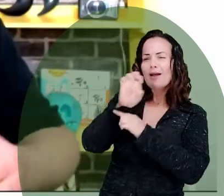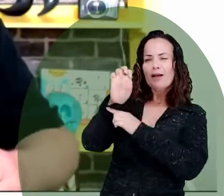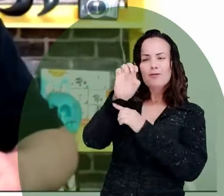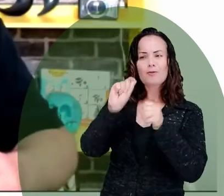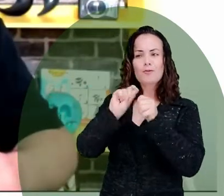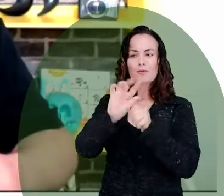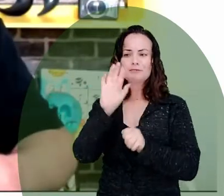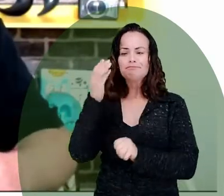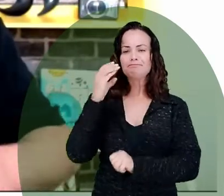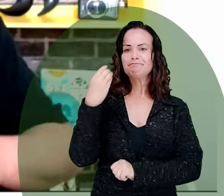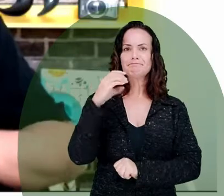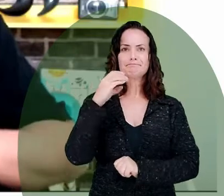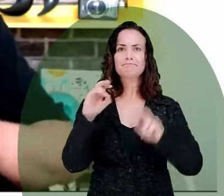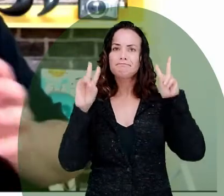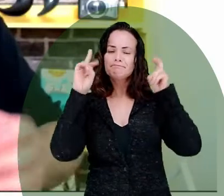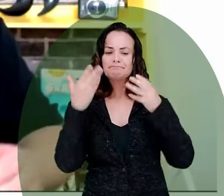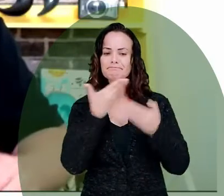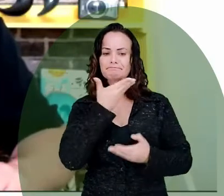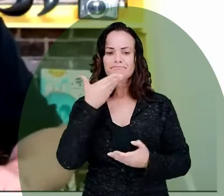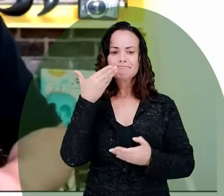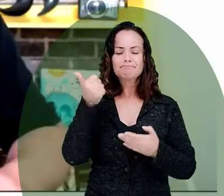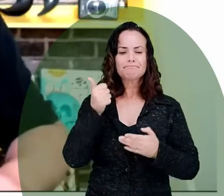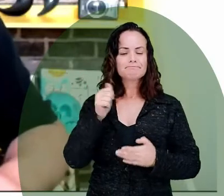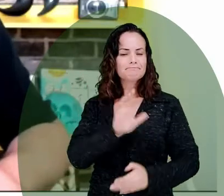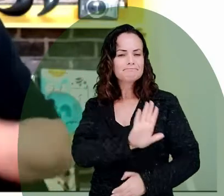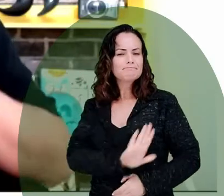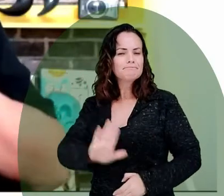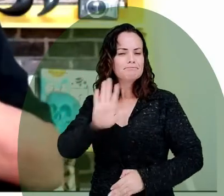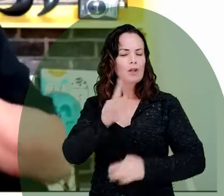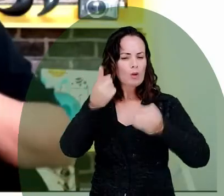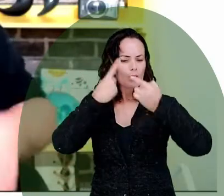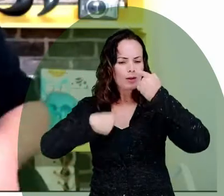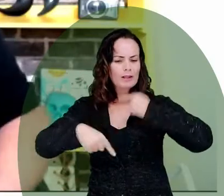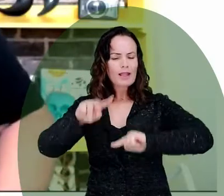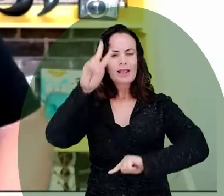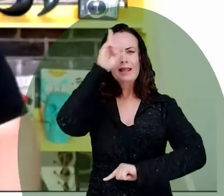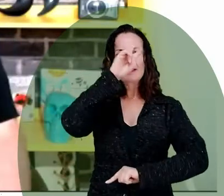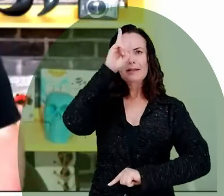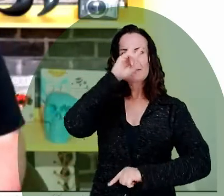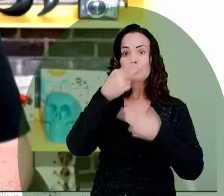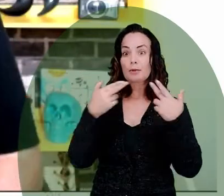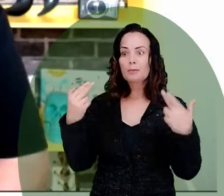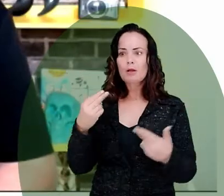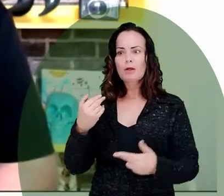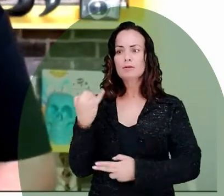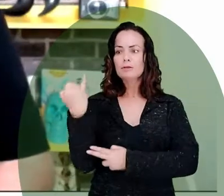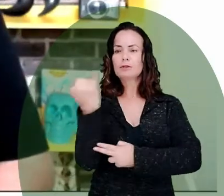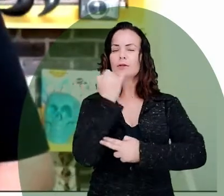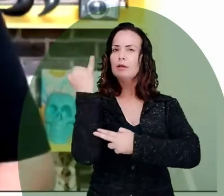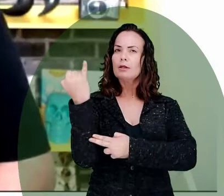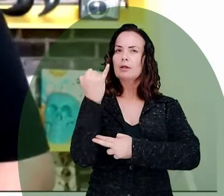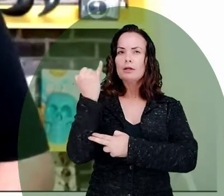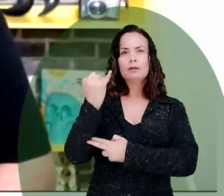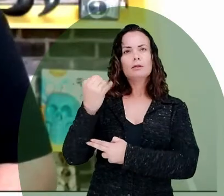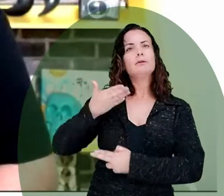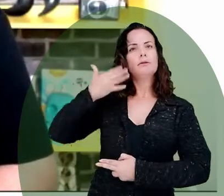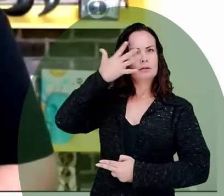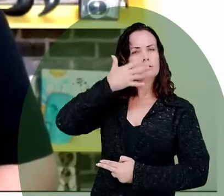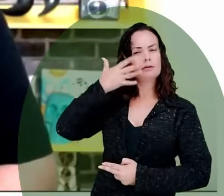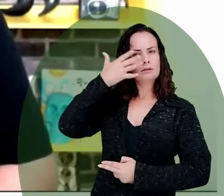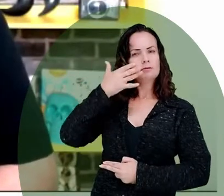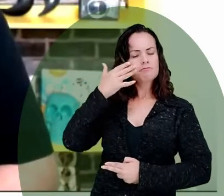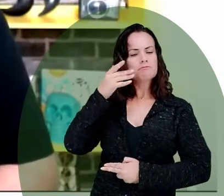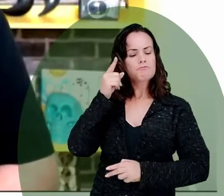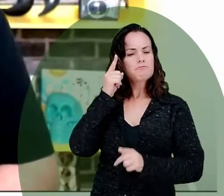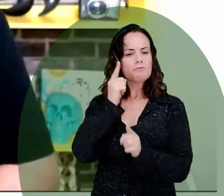melhorar a sua consciência sobre o todo. E isso me lembra uma passagem importante do encontro, para o